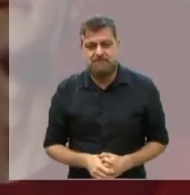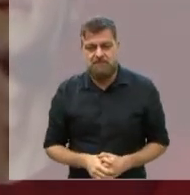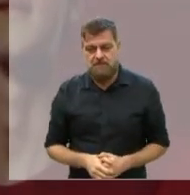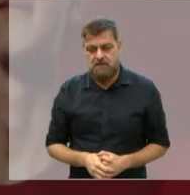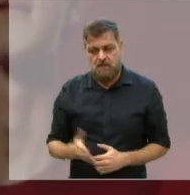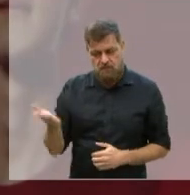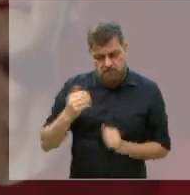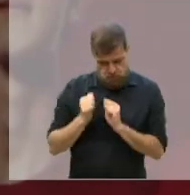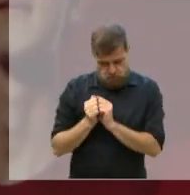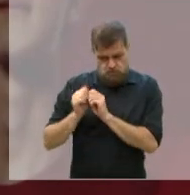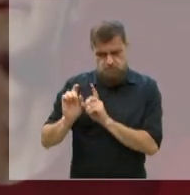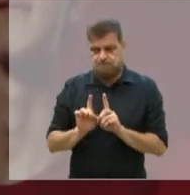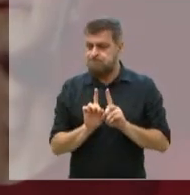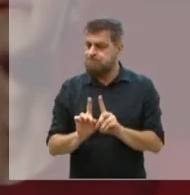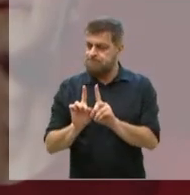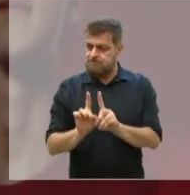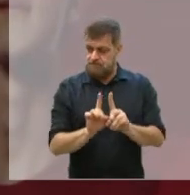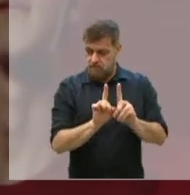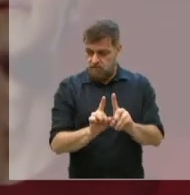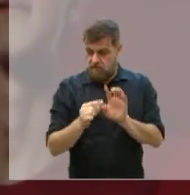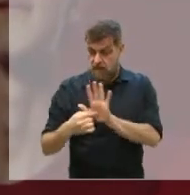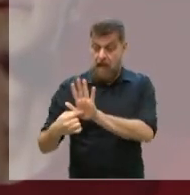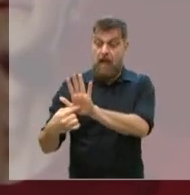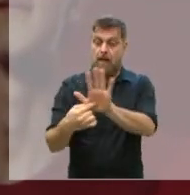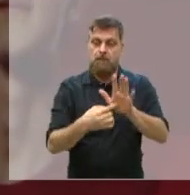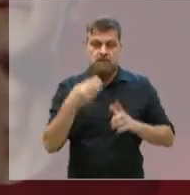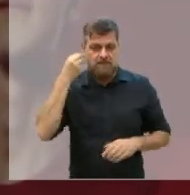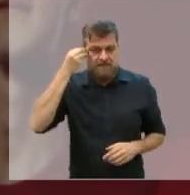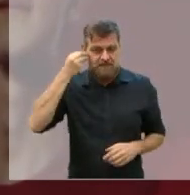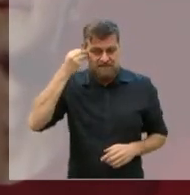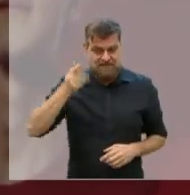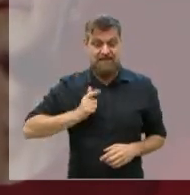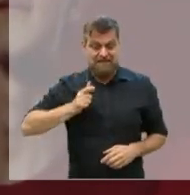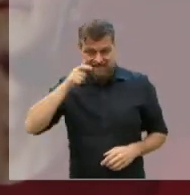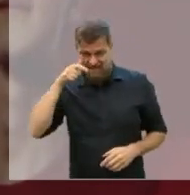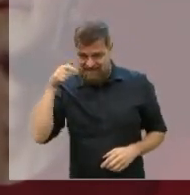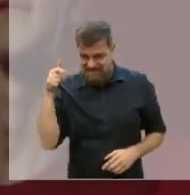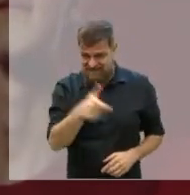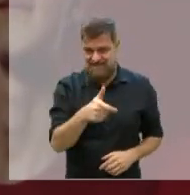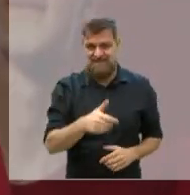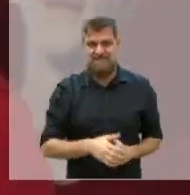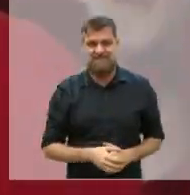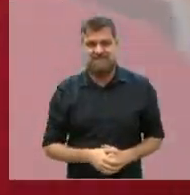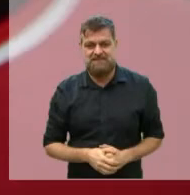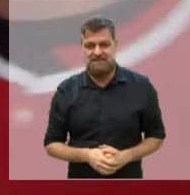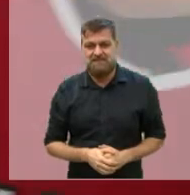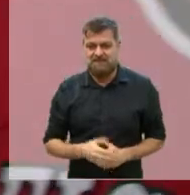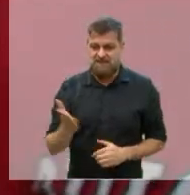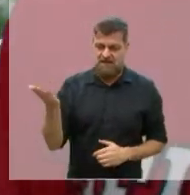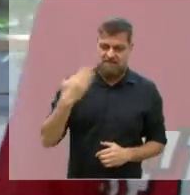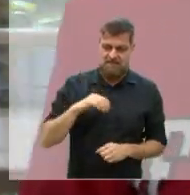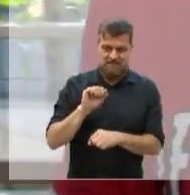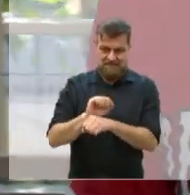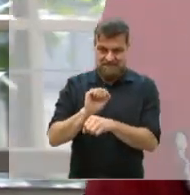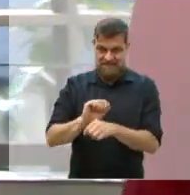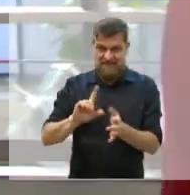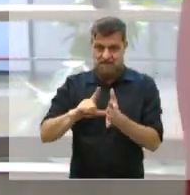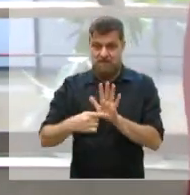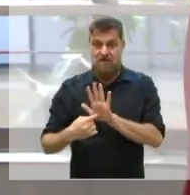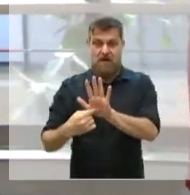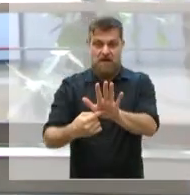topa comigo dar mais uma voltinha aqui nessa sessão? Sem dúvida, tem muita coisa interessante aqui, tanto quanto esses. Então, gente, daqui a pouquinho eu vou